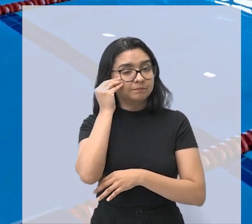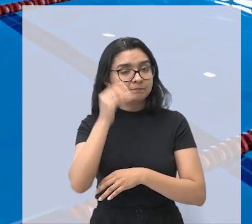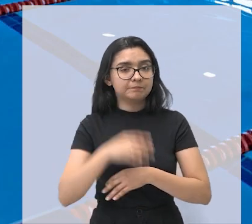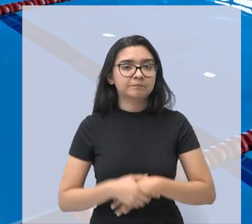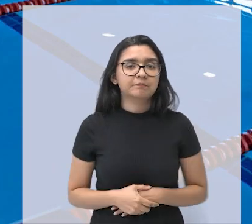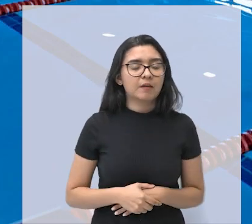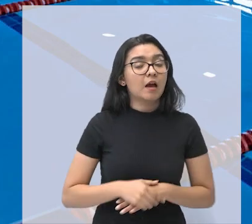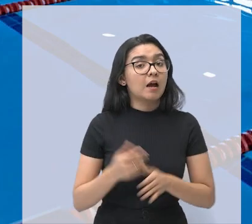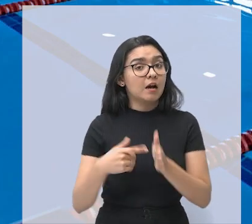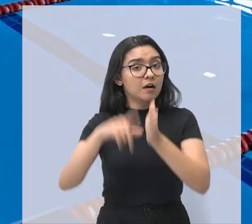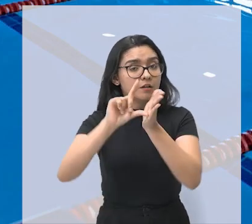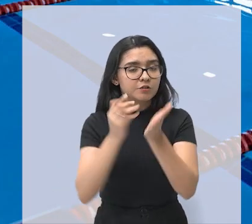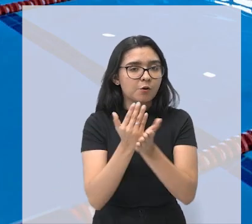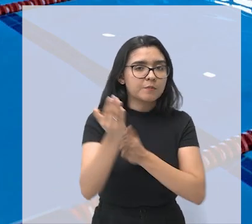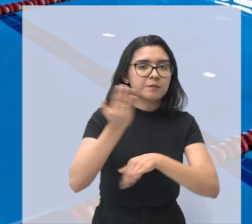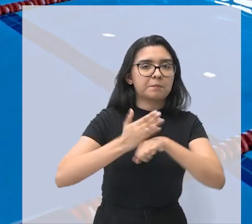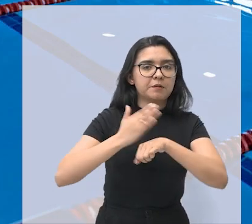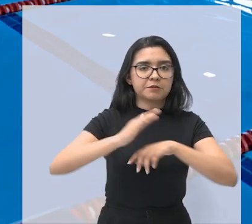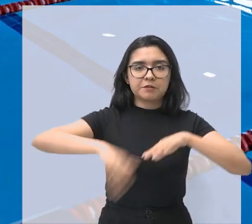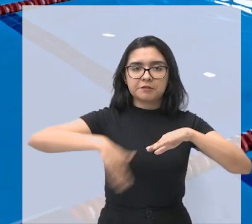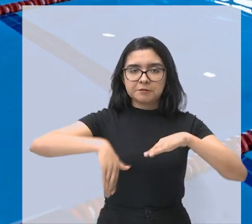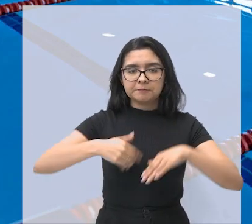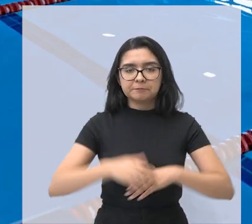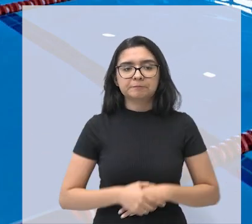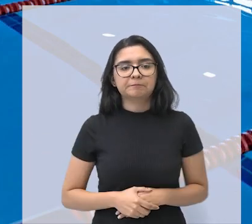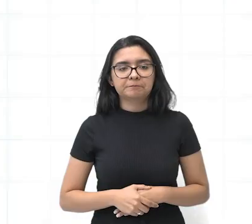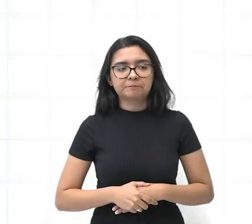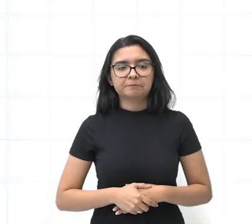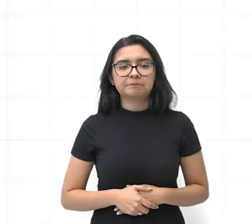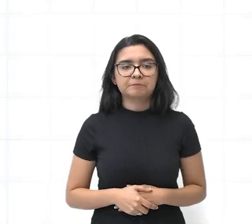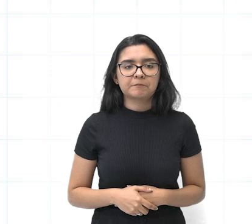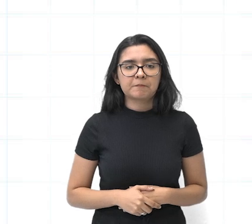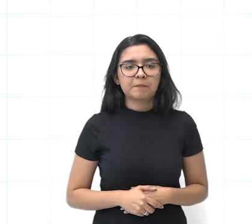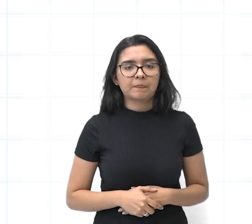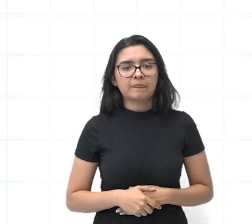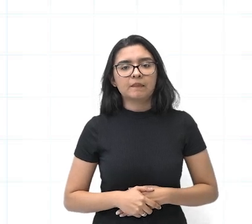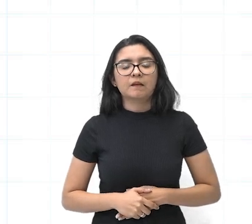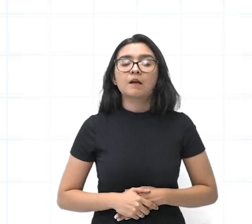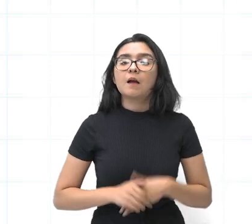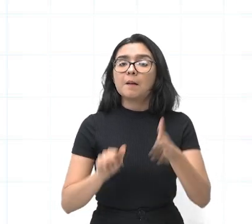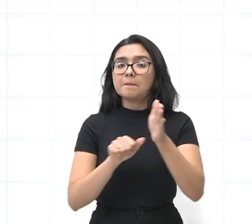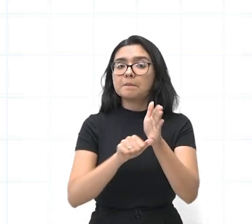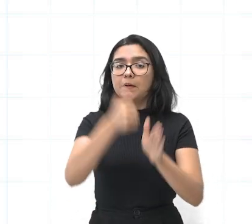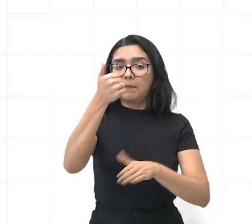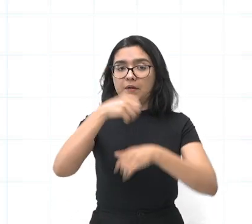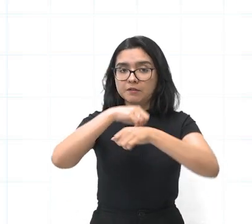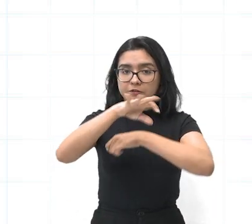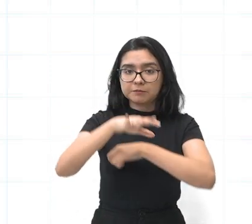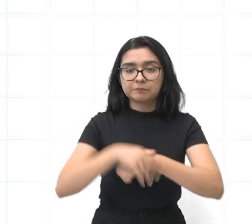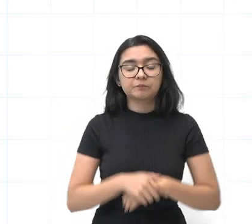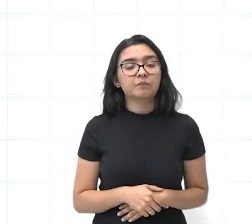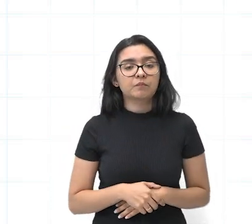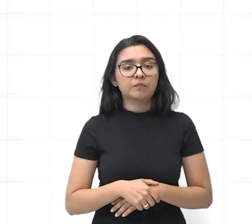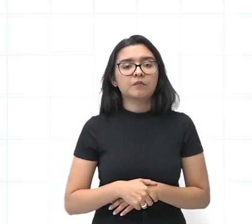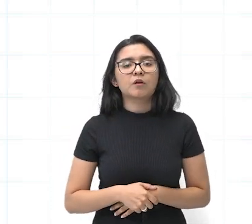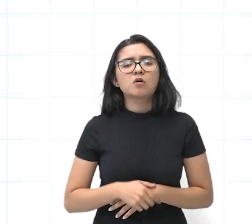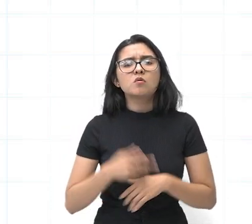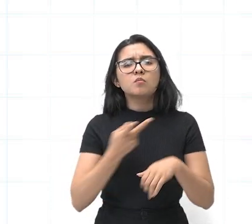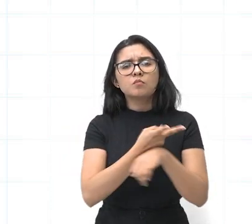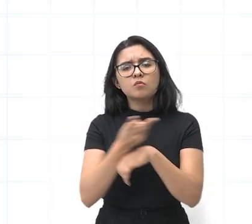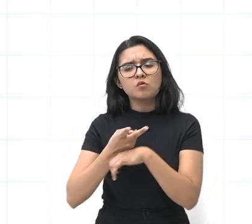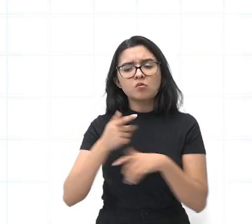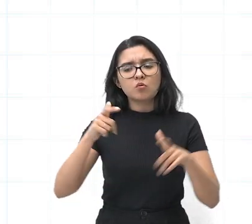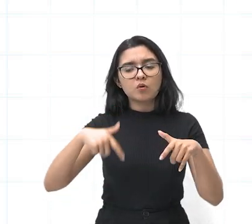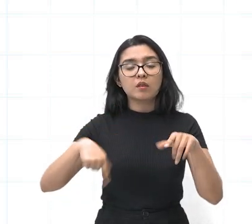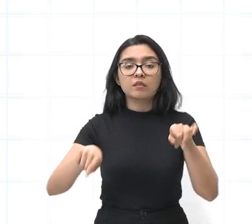de iniciar a prática da natação. Observem. A primeira dica é procure um local